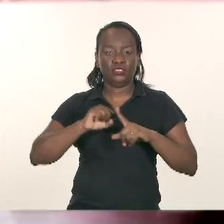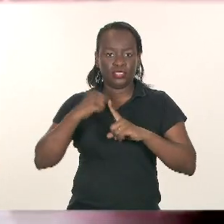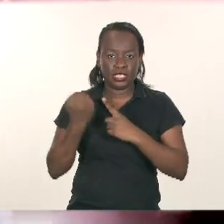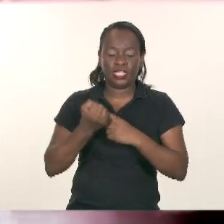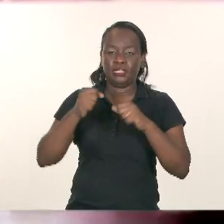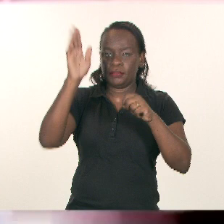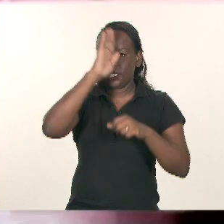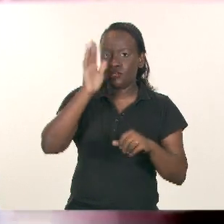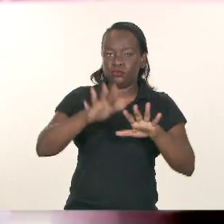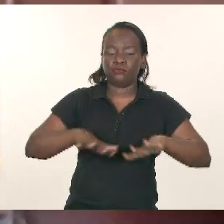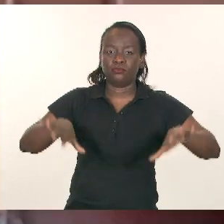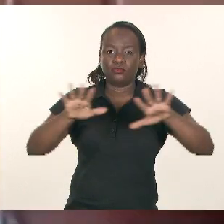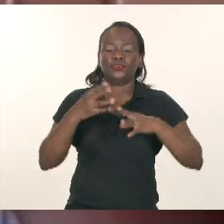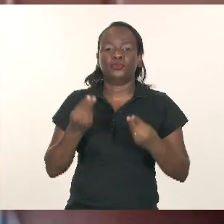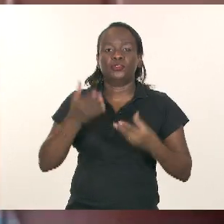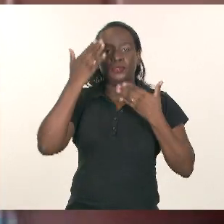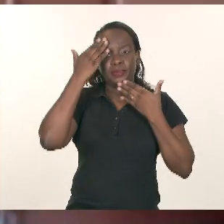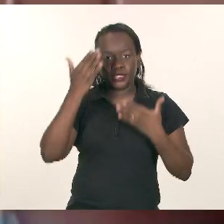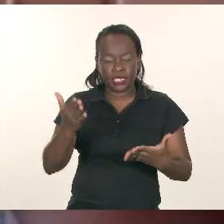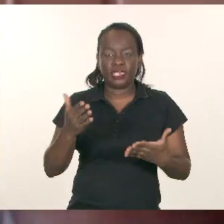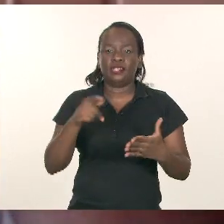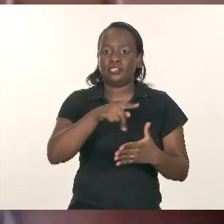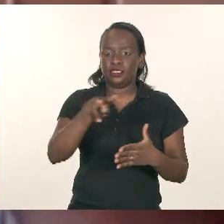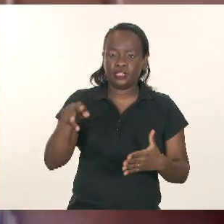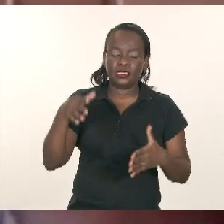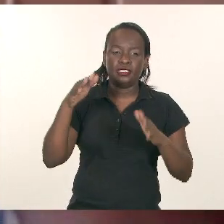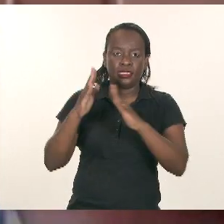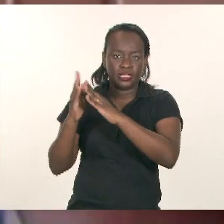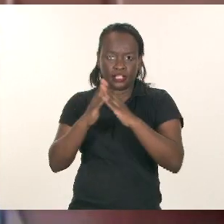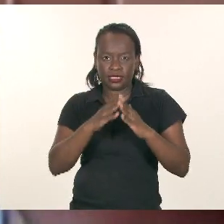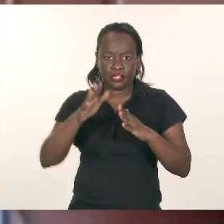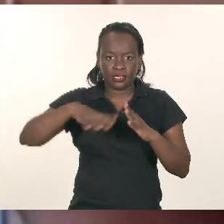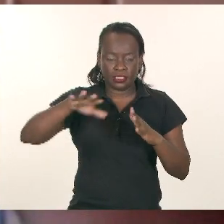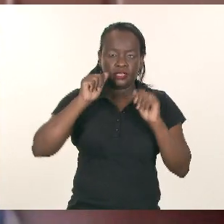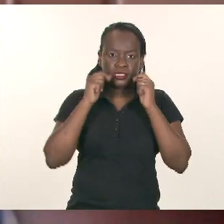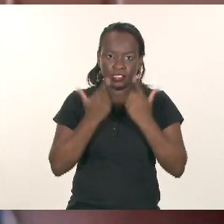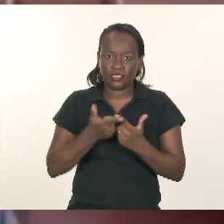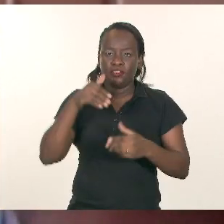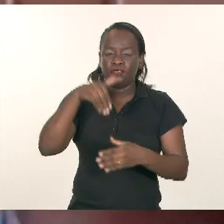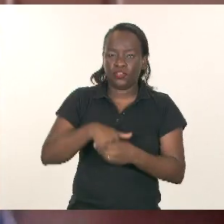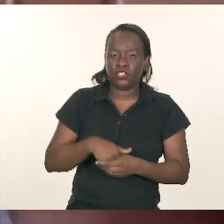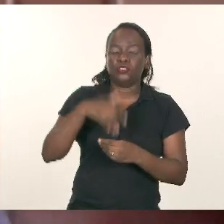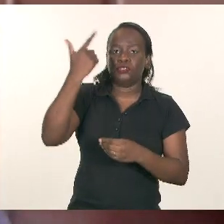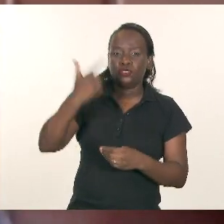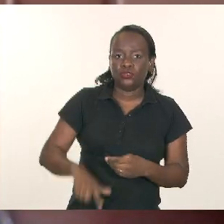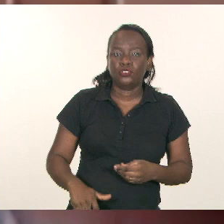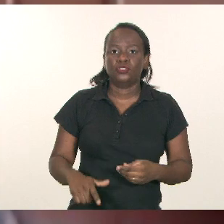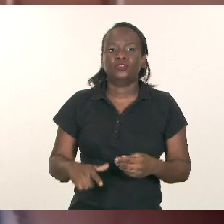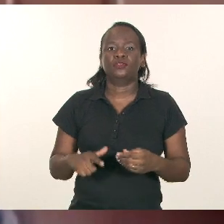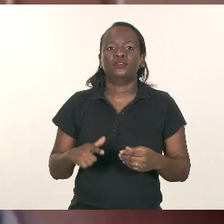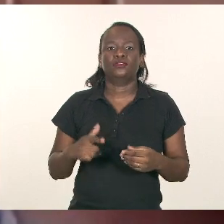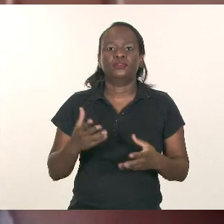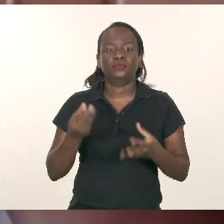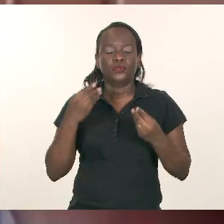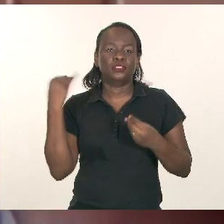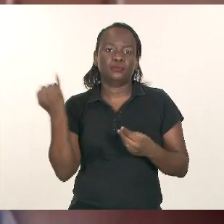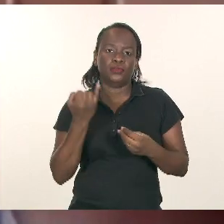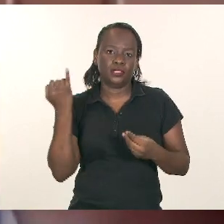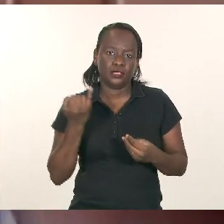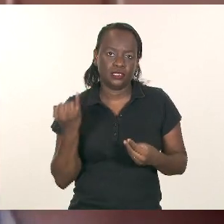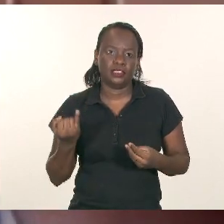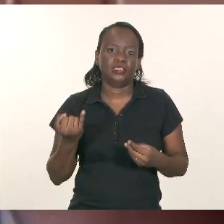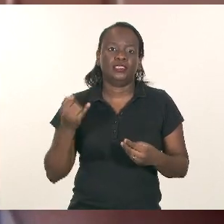sociedade brasileira. Então, muito obrigada aos pares dessa casa pelo voto, mais uma vez, muito